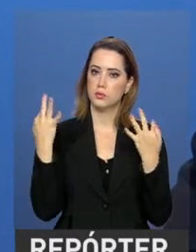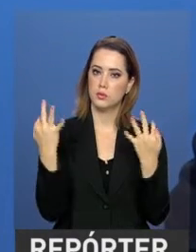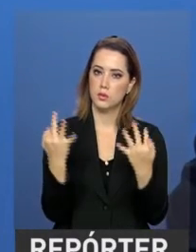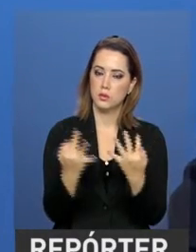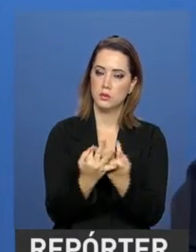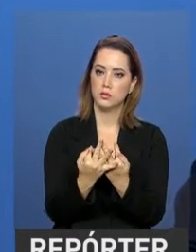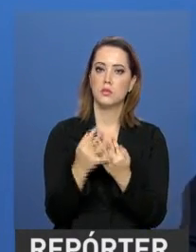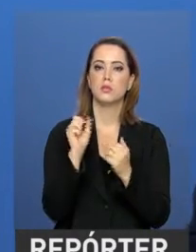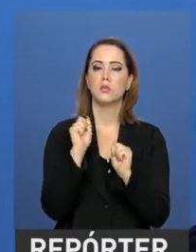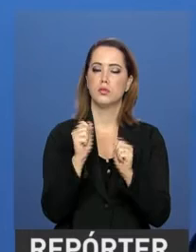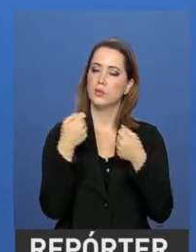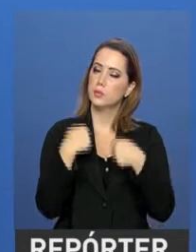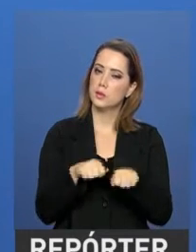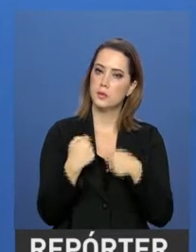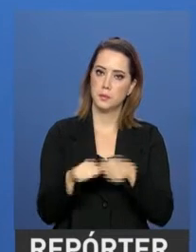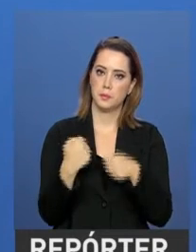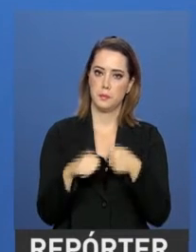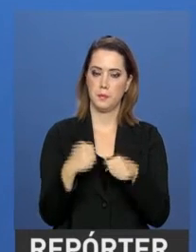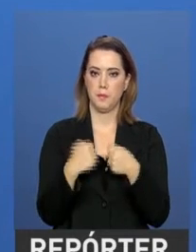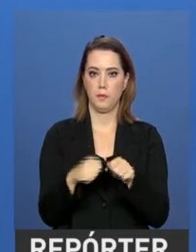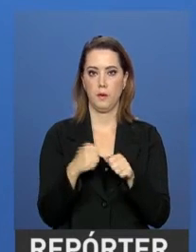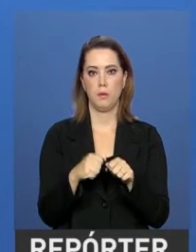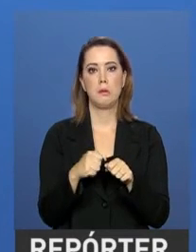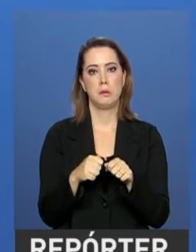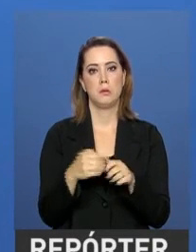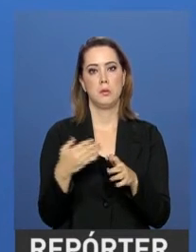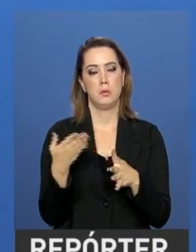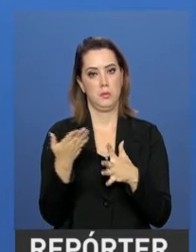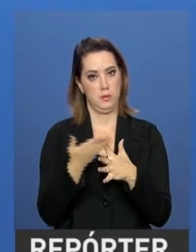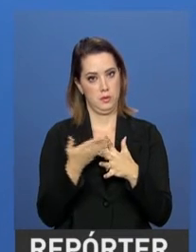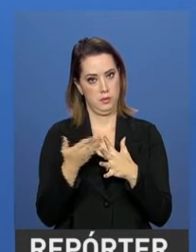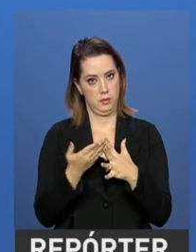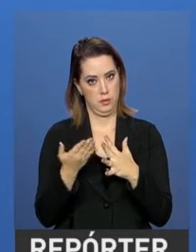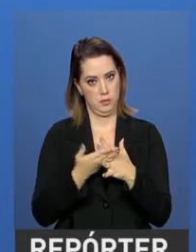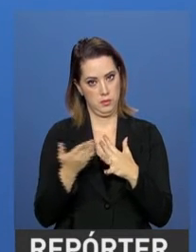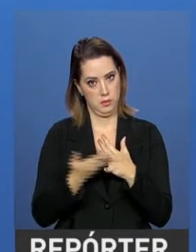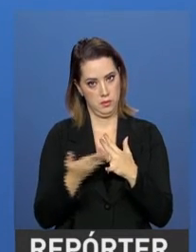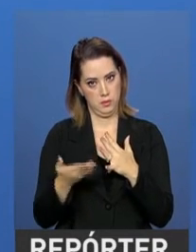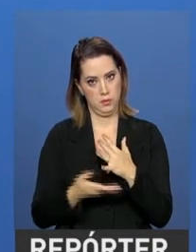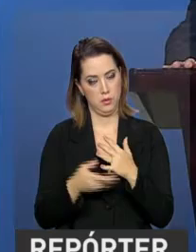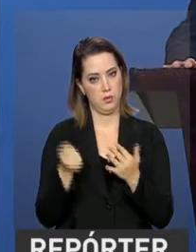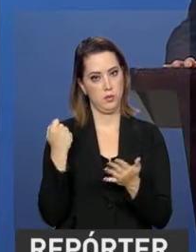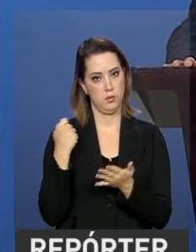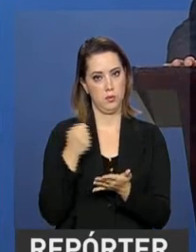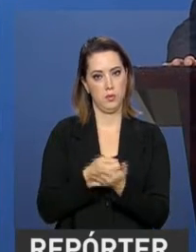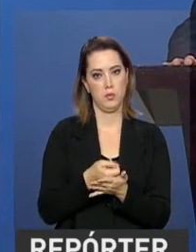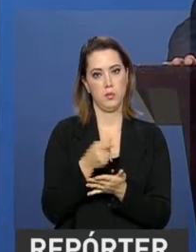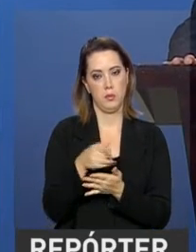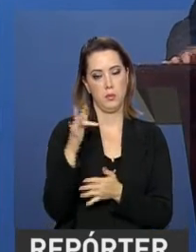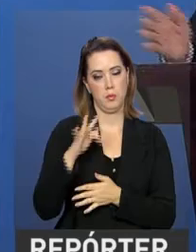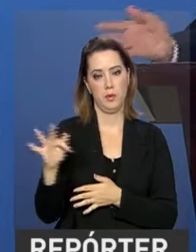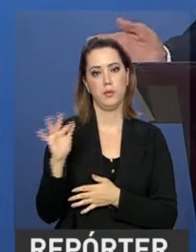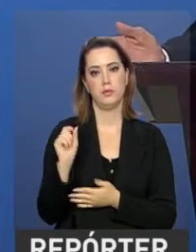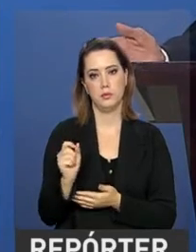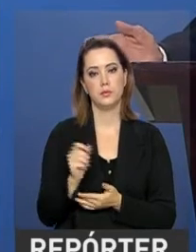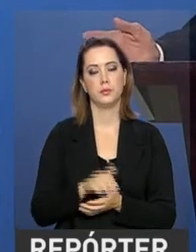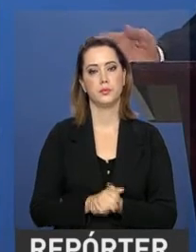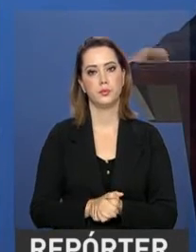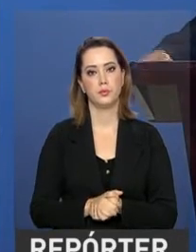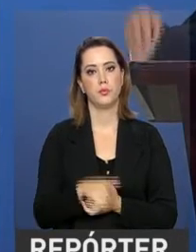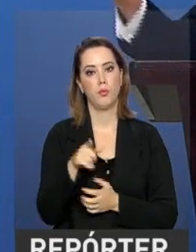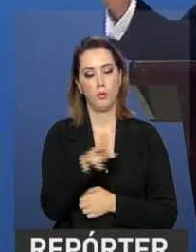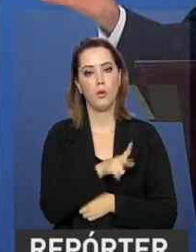que precisam do fiéis possam ser atendidos o presidente em exercício michel temer